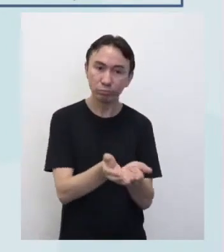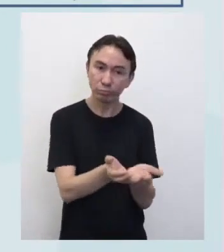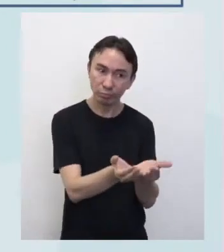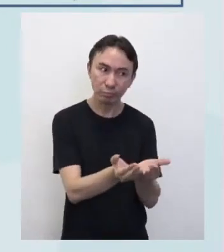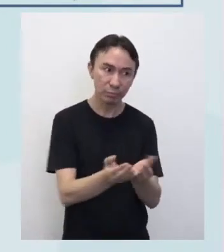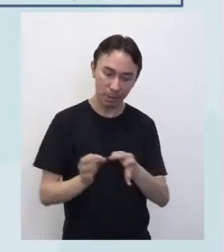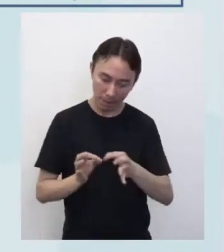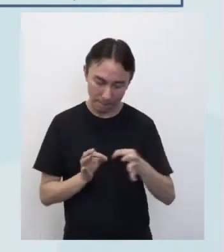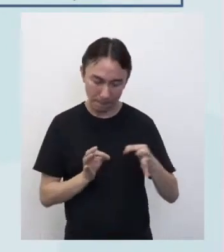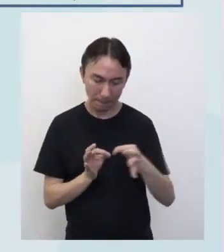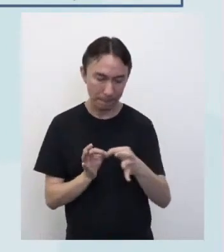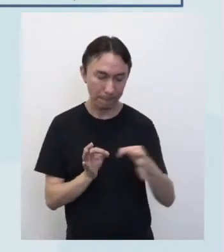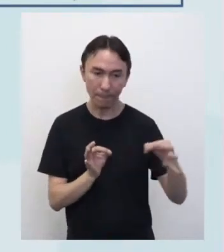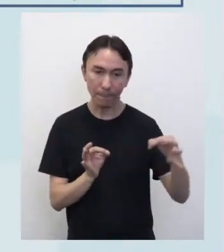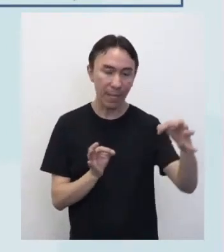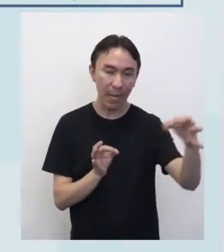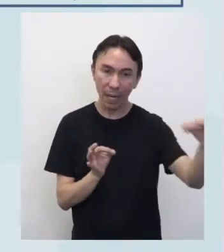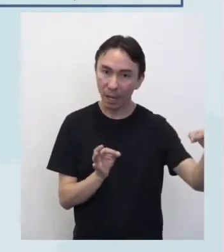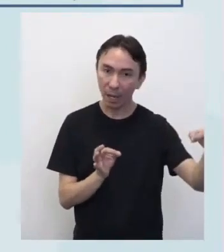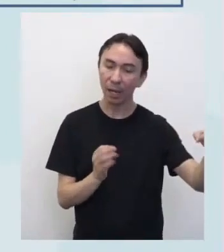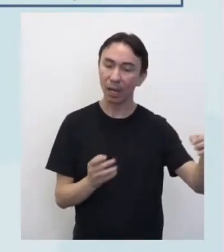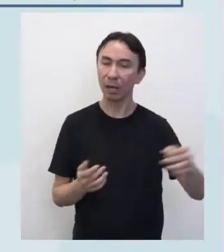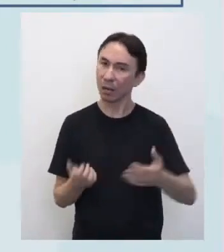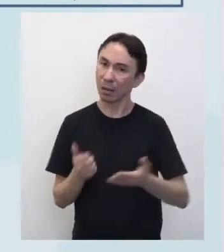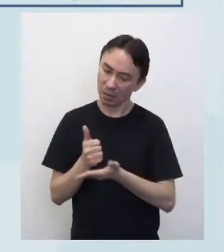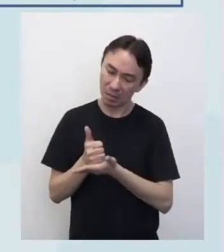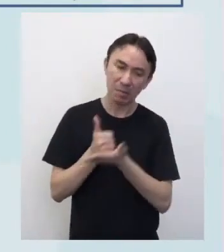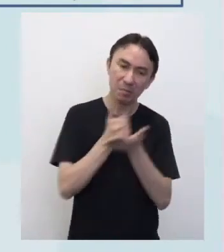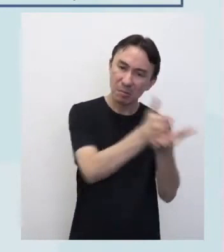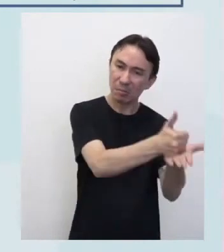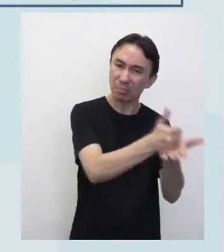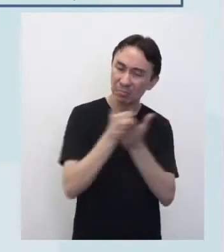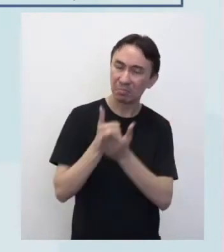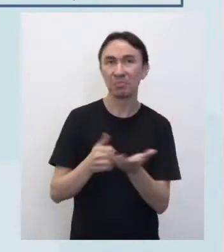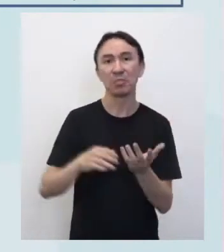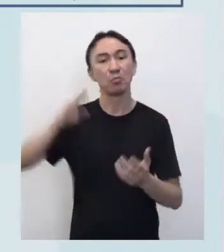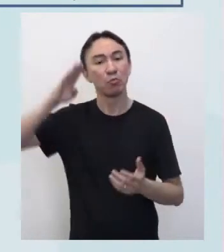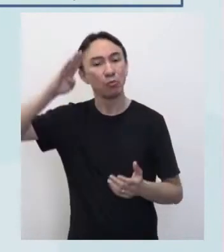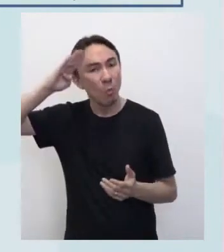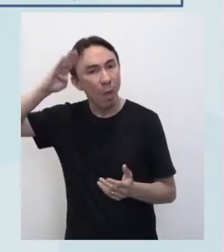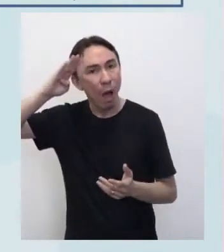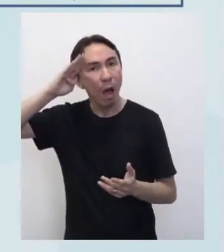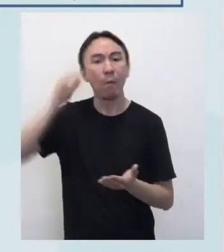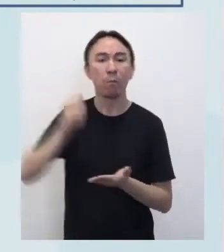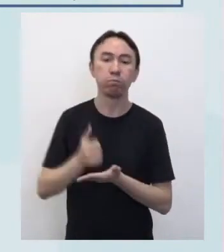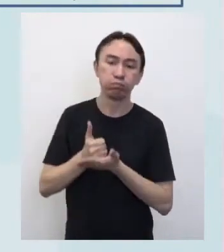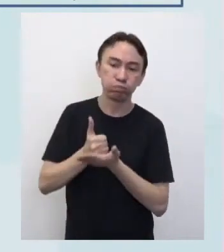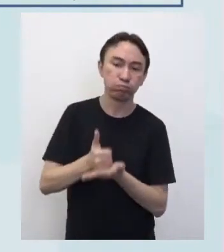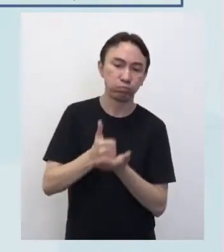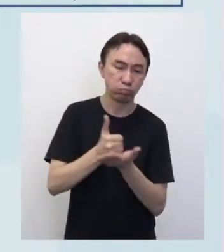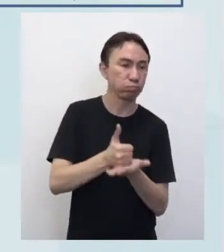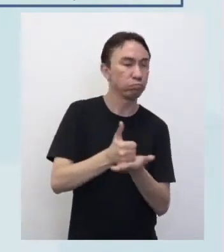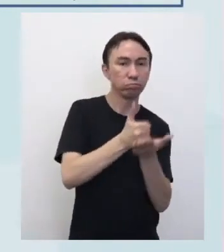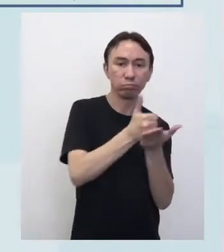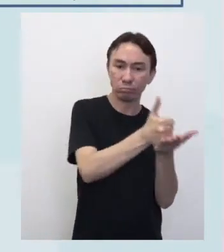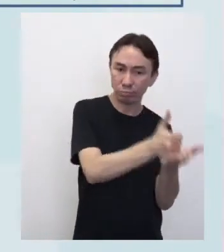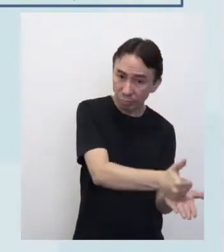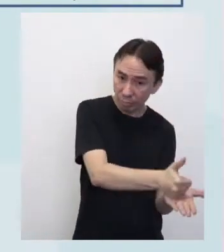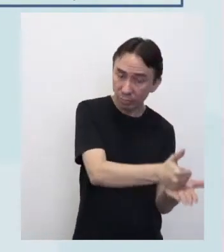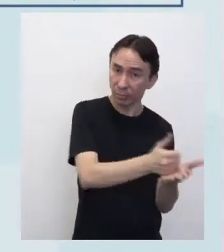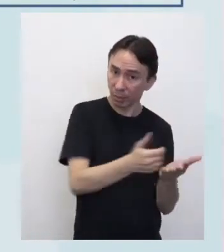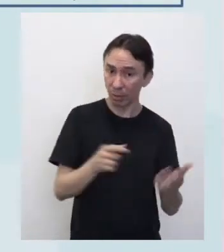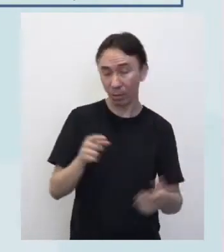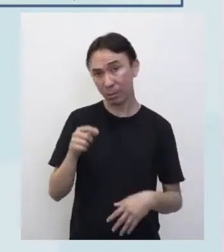que serviam para o deslocamento, né, de soldados para as cruzadas, acabaram sendo convertidas aí em